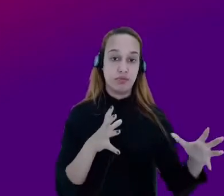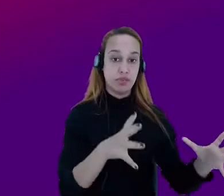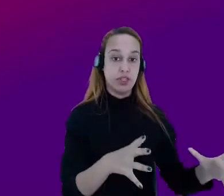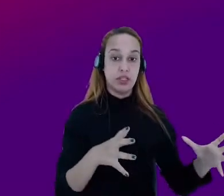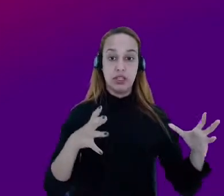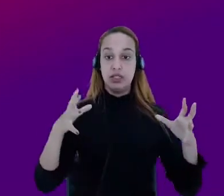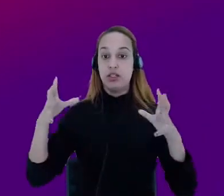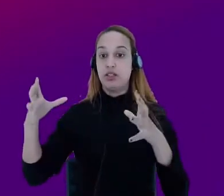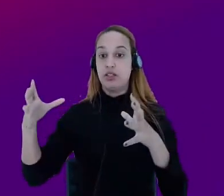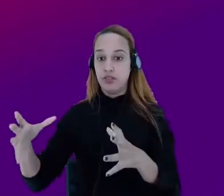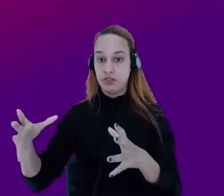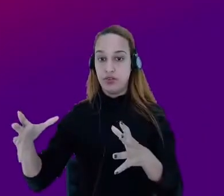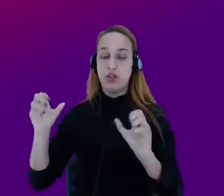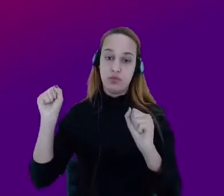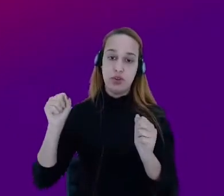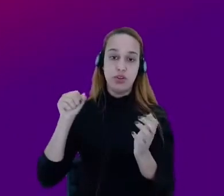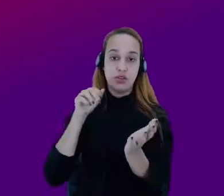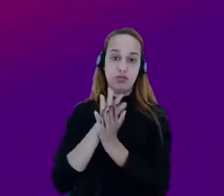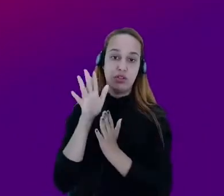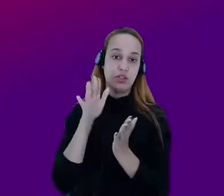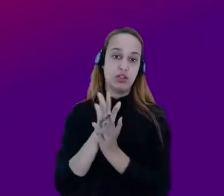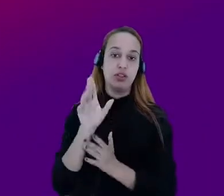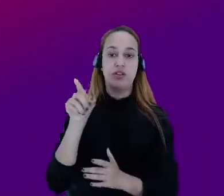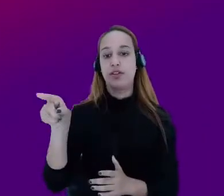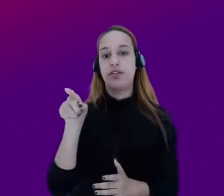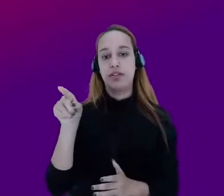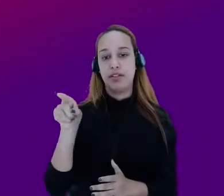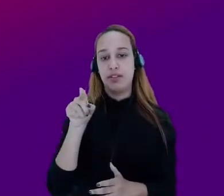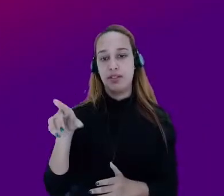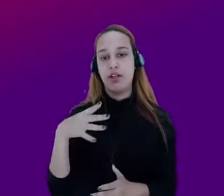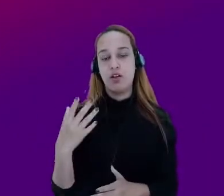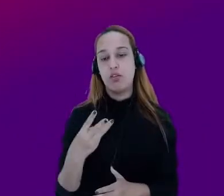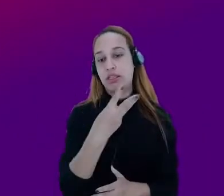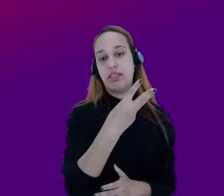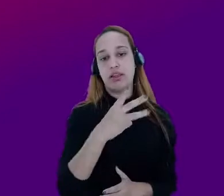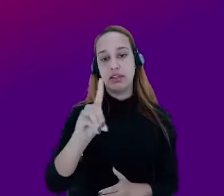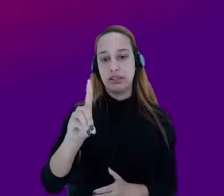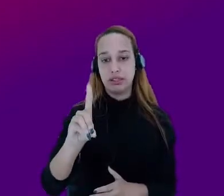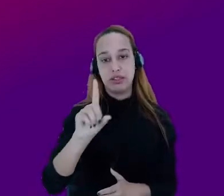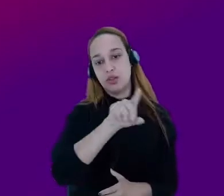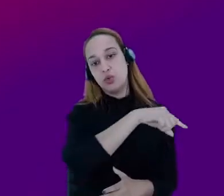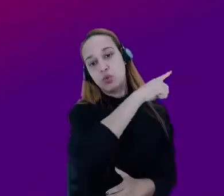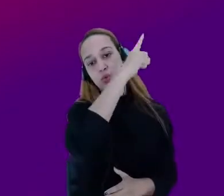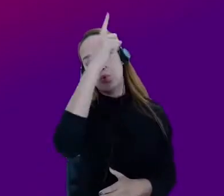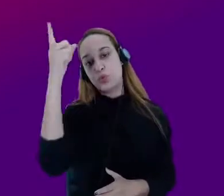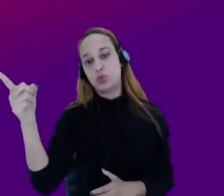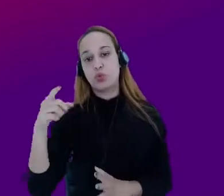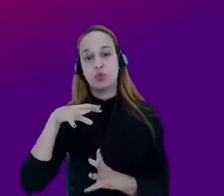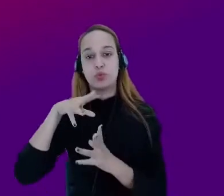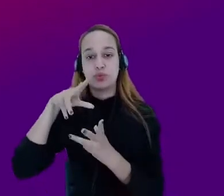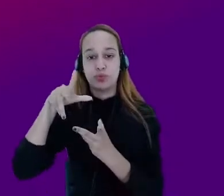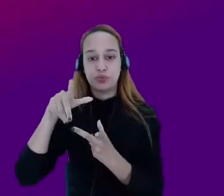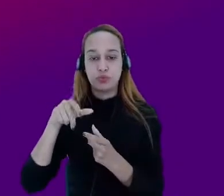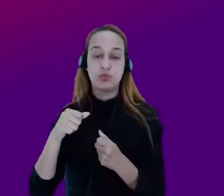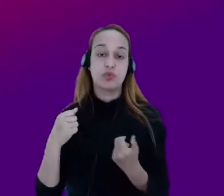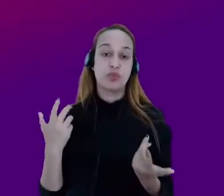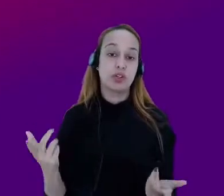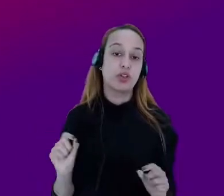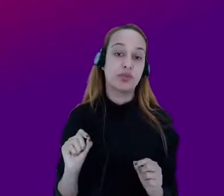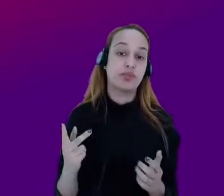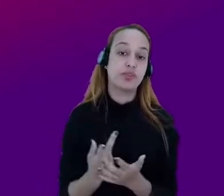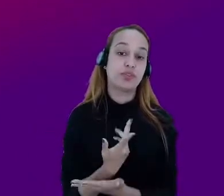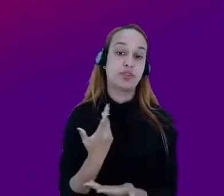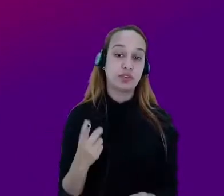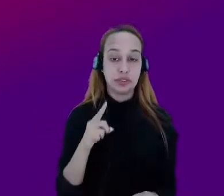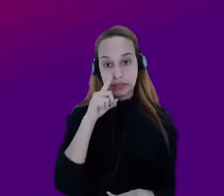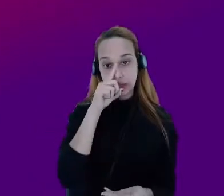navio, imprimir a peça lá de uma forma 3D no outro lado do mundo. E aí o risco muda, né? Muda você levar